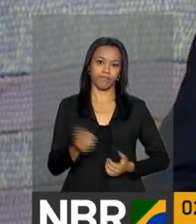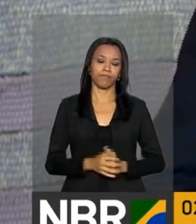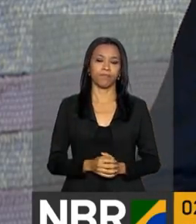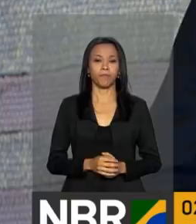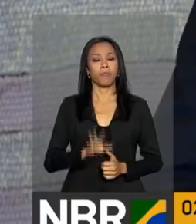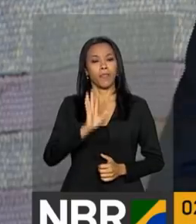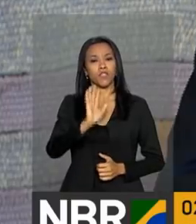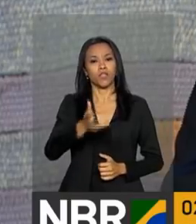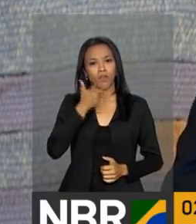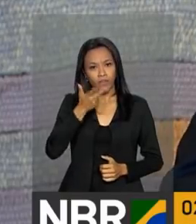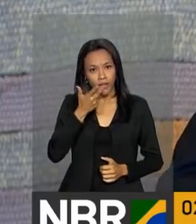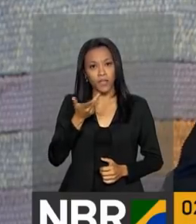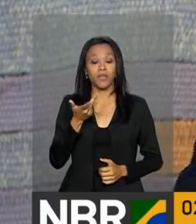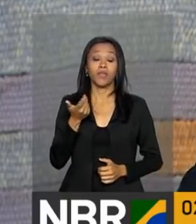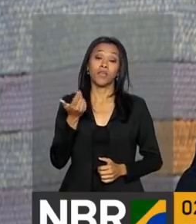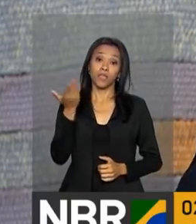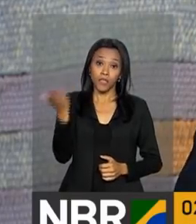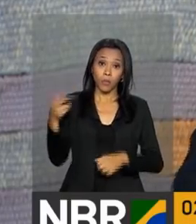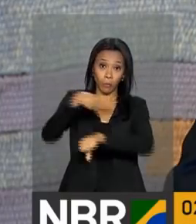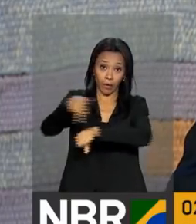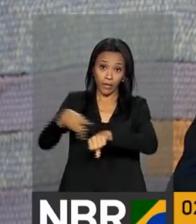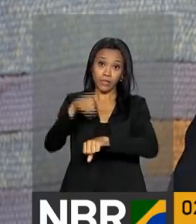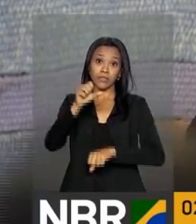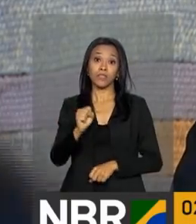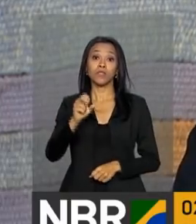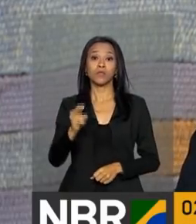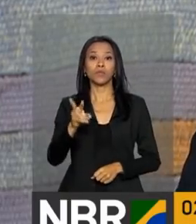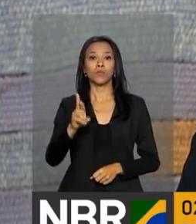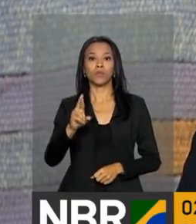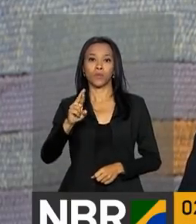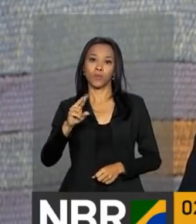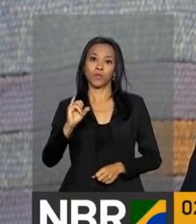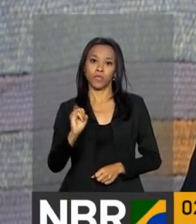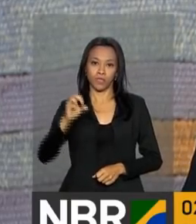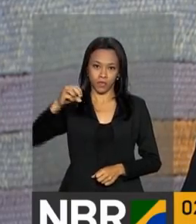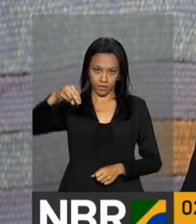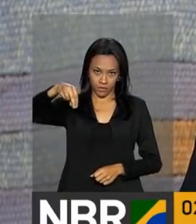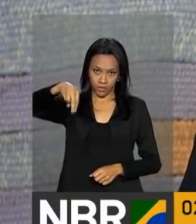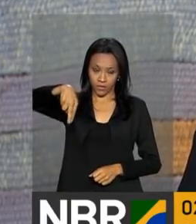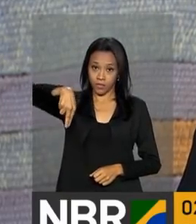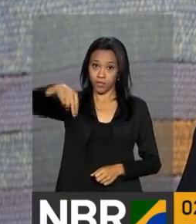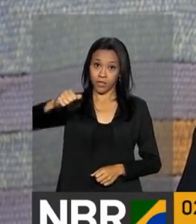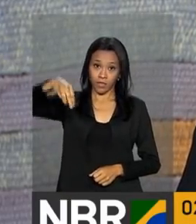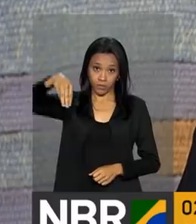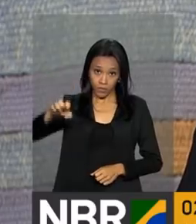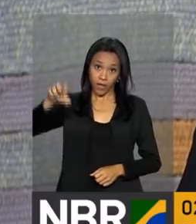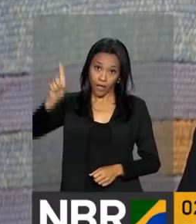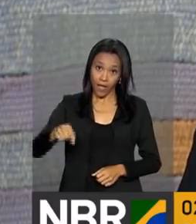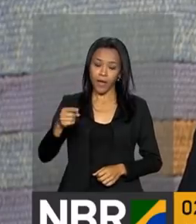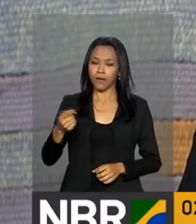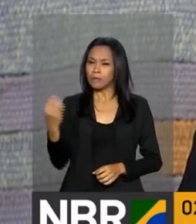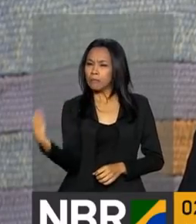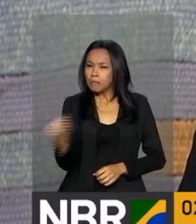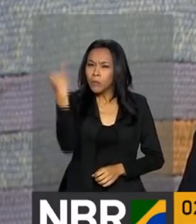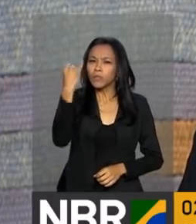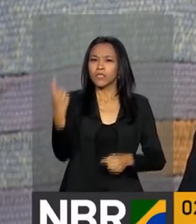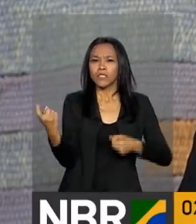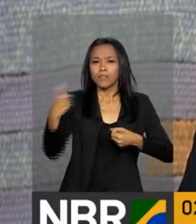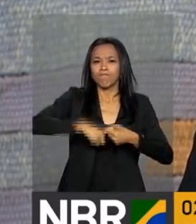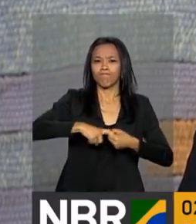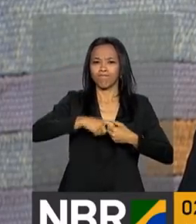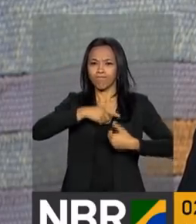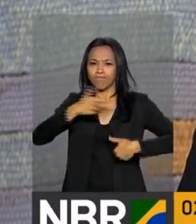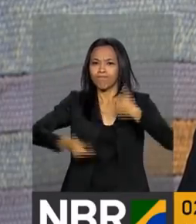Já disse e repito que o Suriname é um importante parceiro do Brasil. A